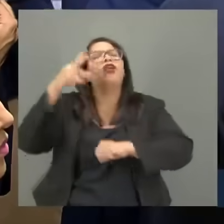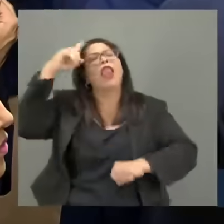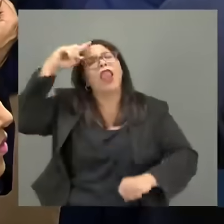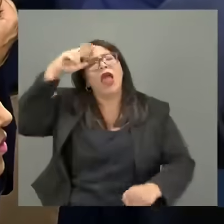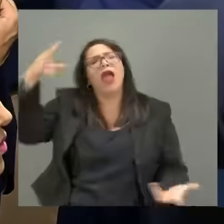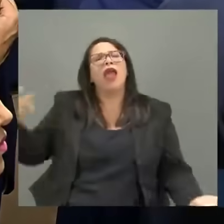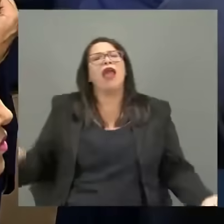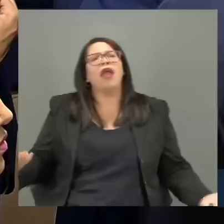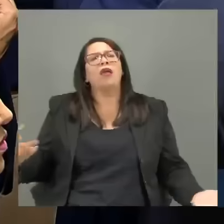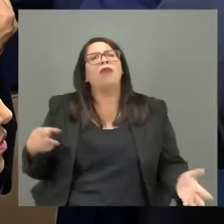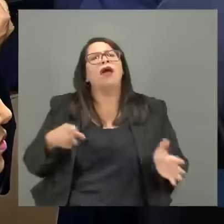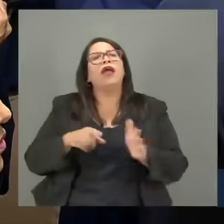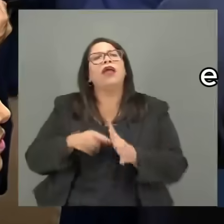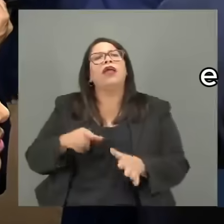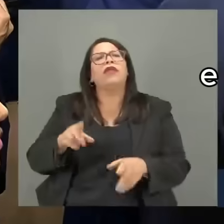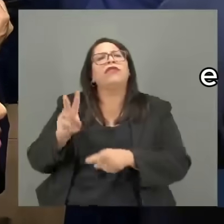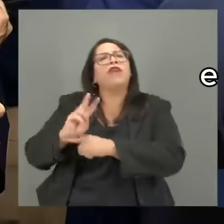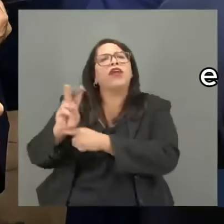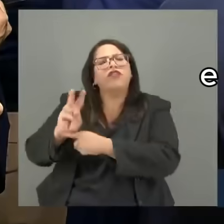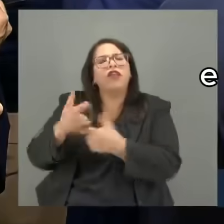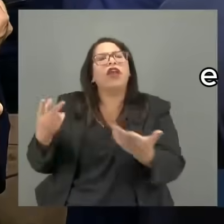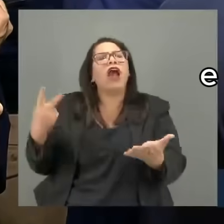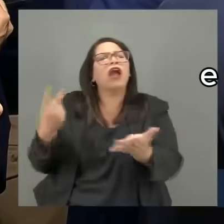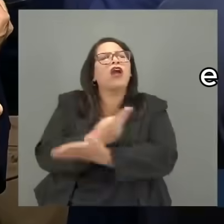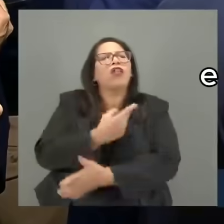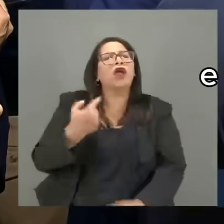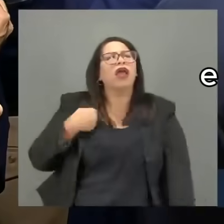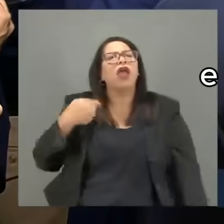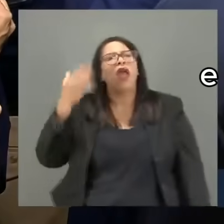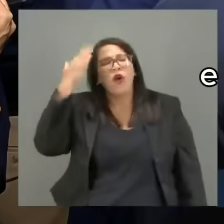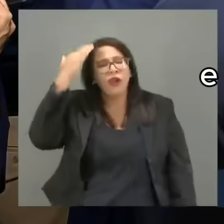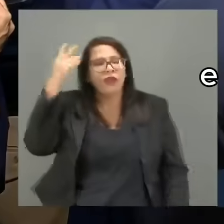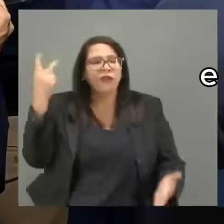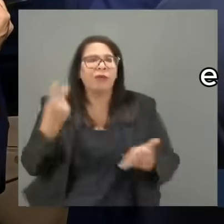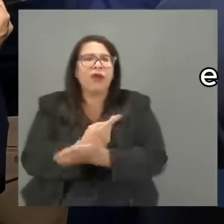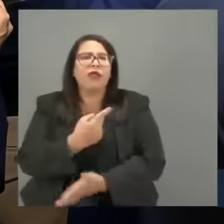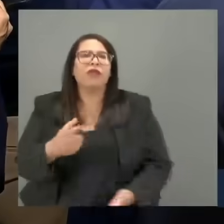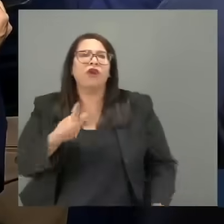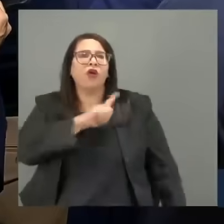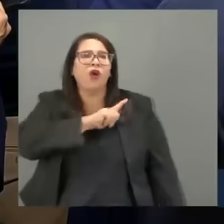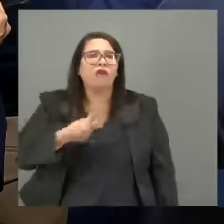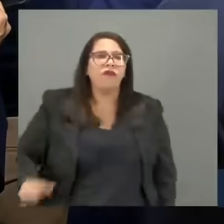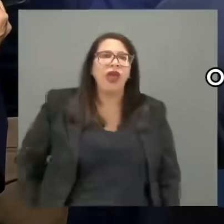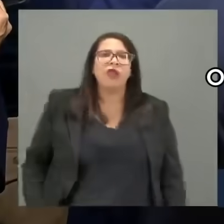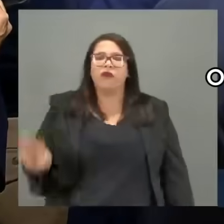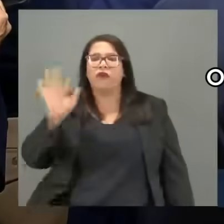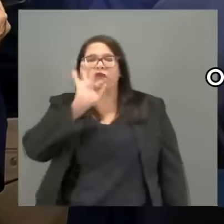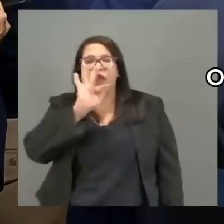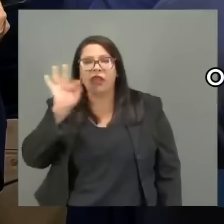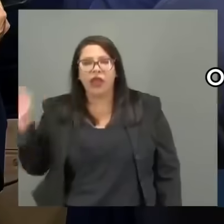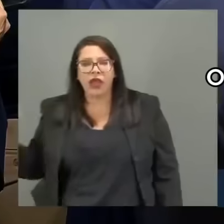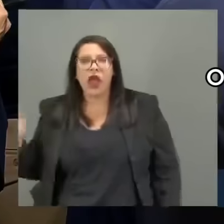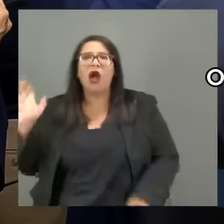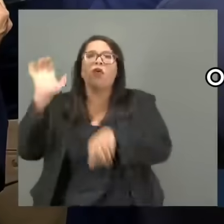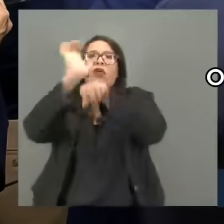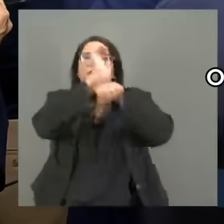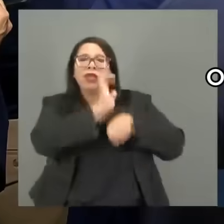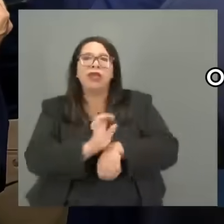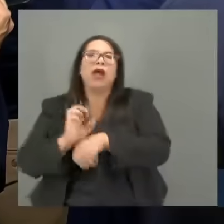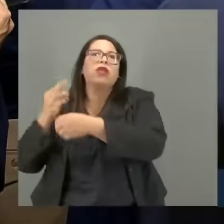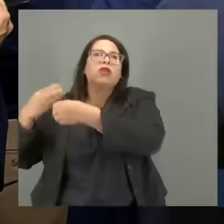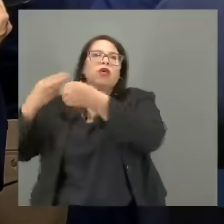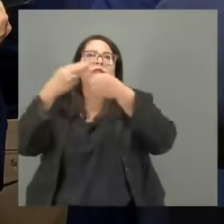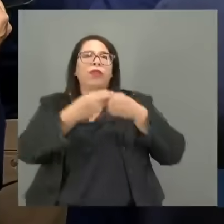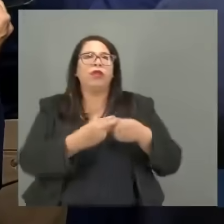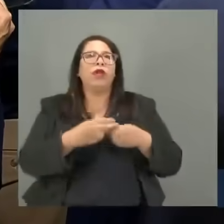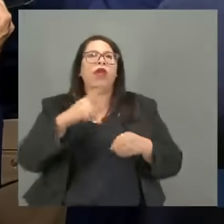investigar o governo federal e eu querendo investigar o governo federal, os estados e os municípios, que